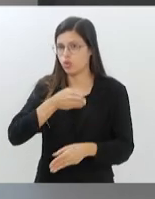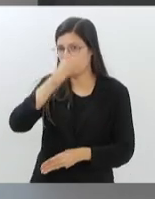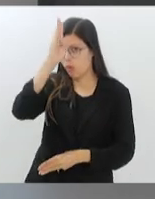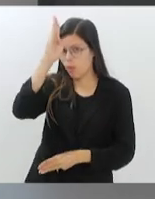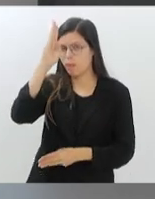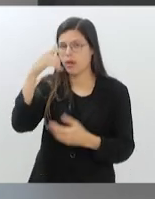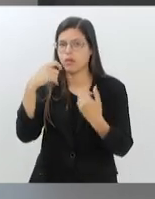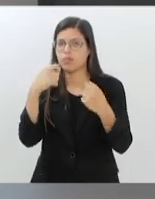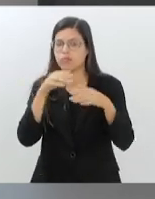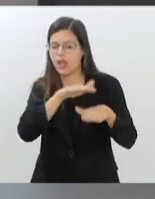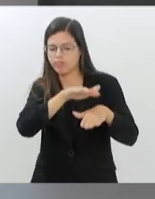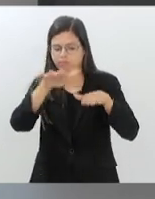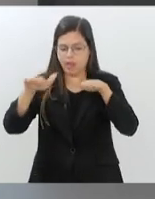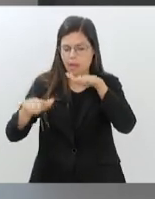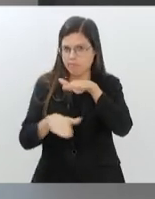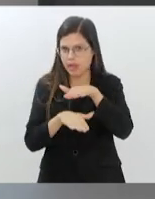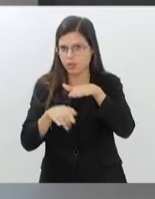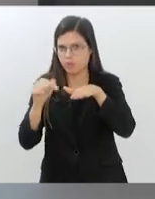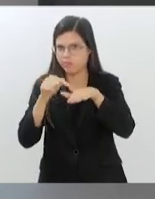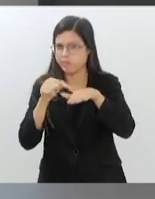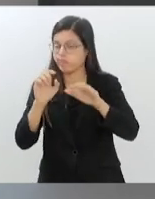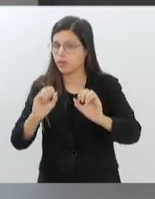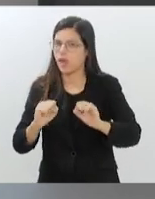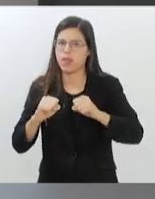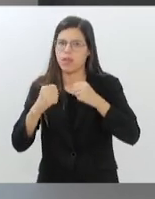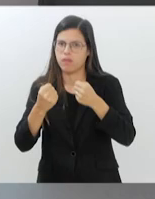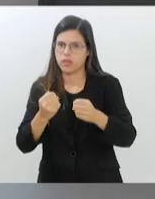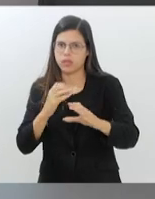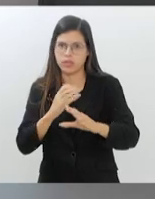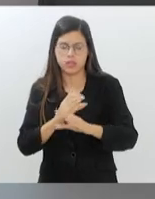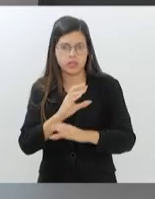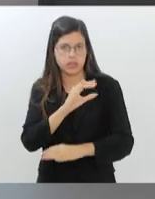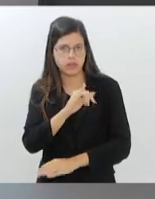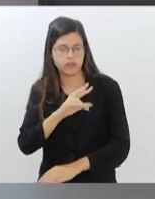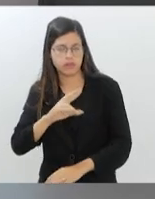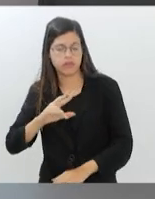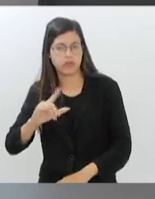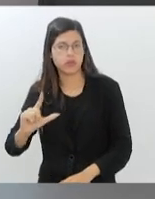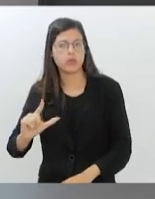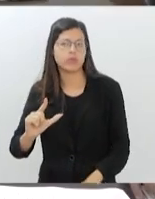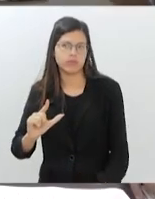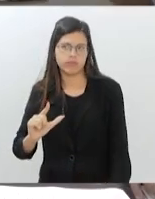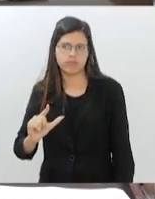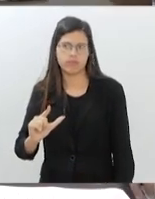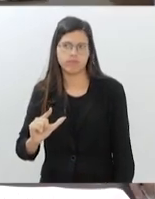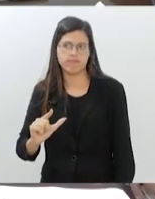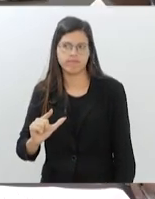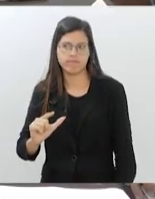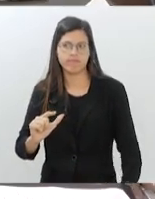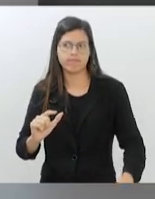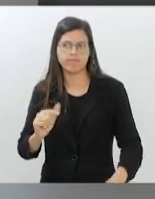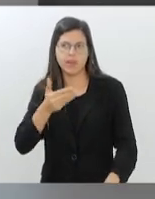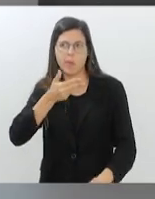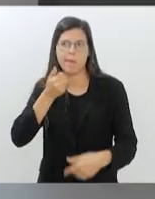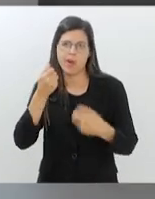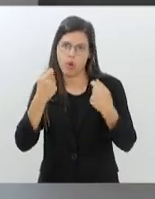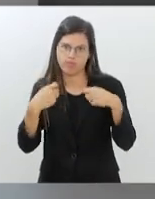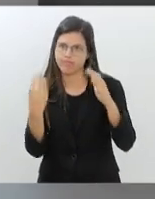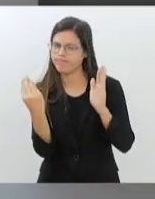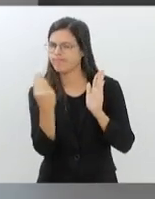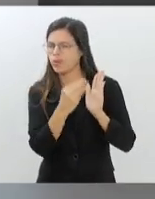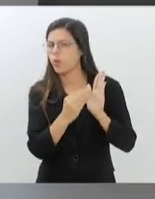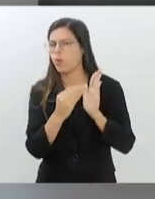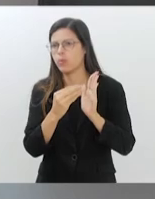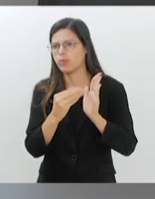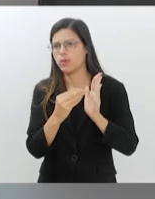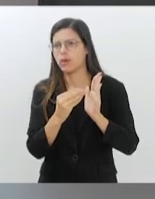Defesa Civil ele não tá acima da Defesa ele é um elemento talvez fosse melhor precisar Defesa Civil Pois é isso é